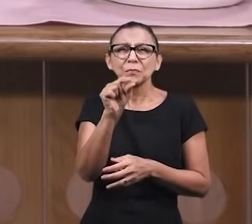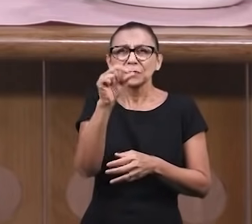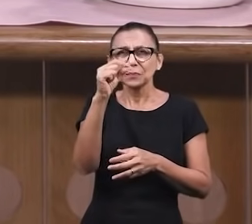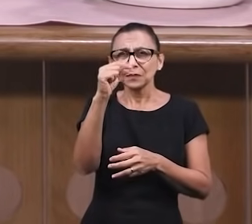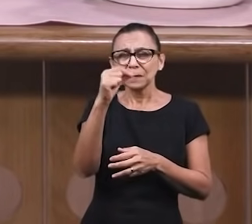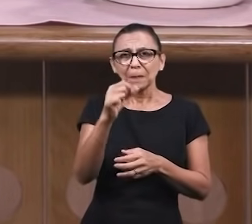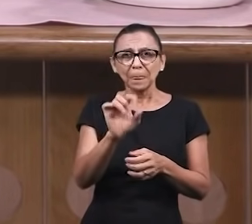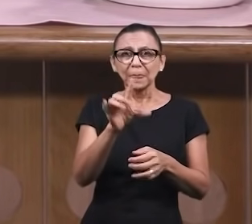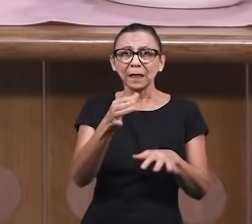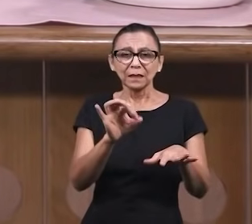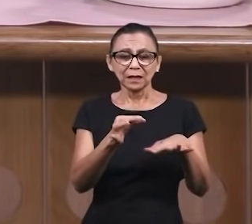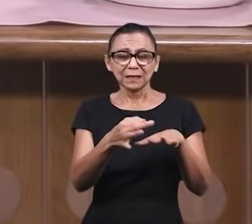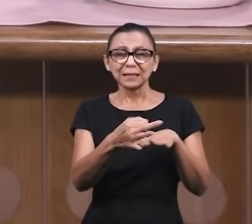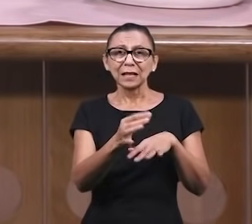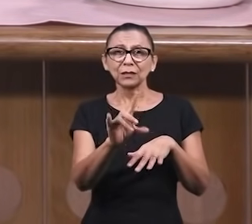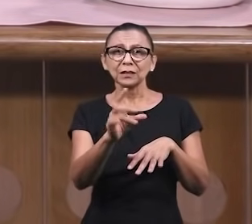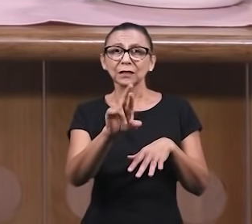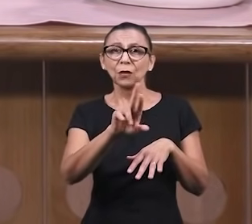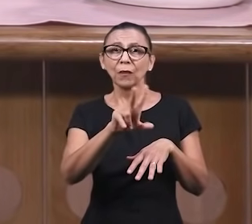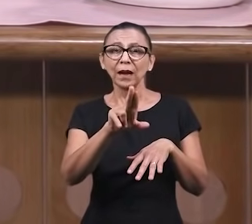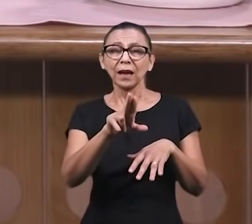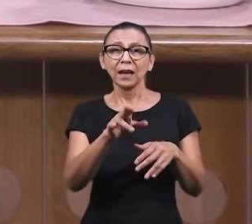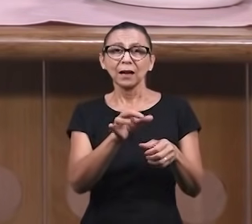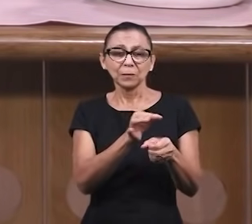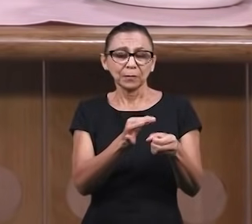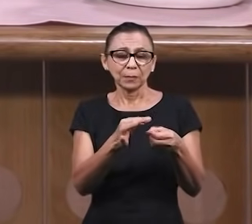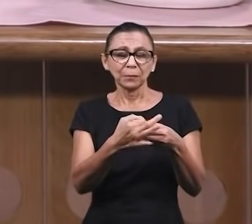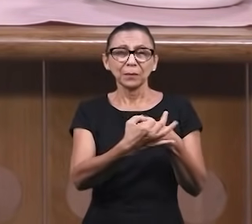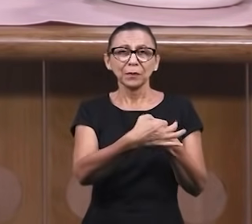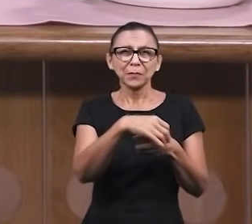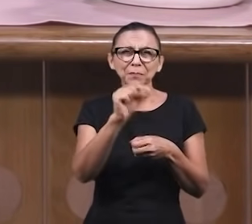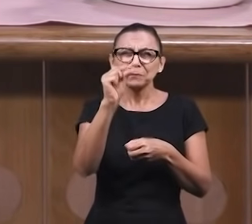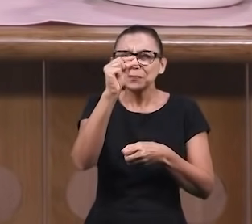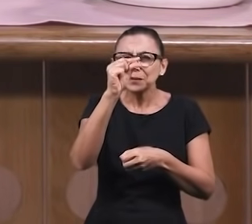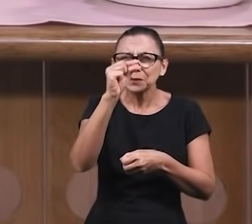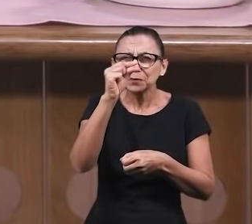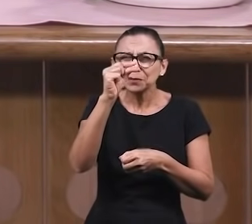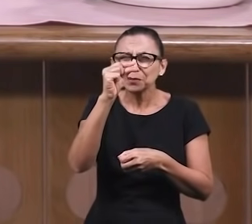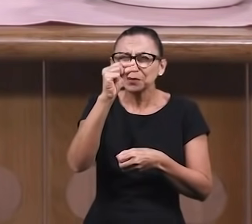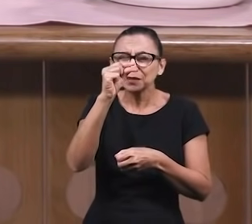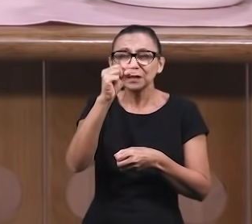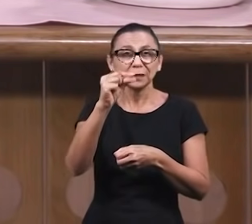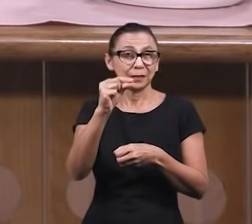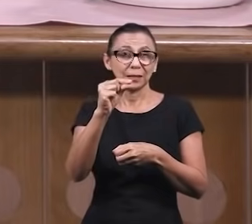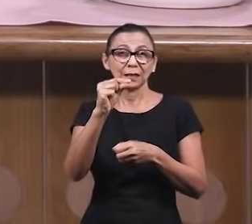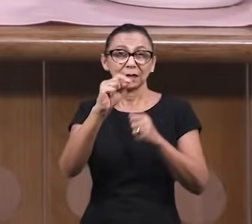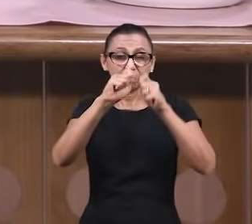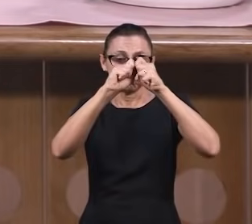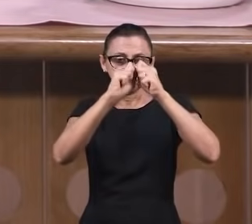não é nem uma célula, é uma partícula de núcleo que precisa de uma célula para se multiplicar.